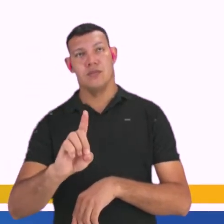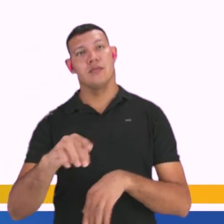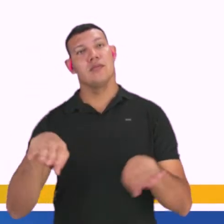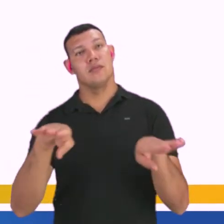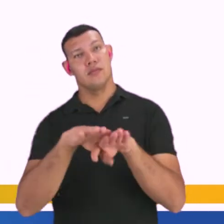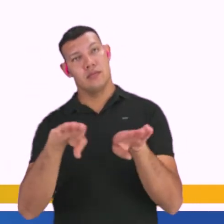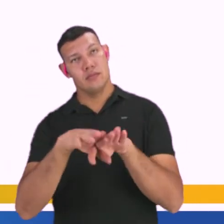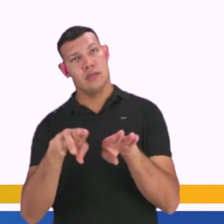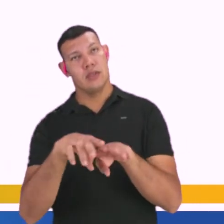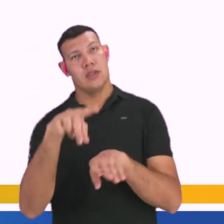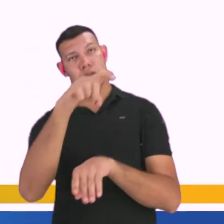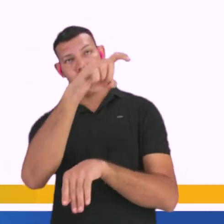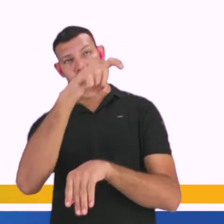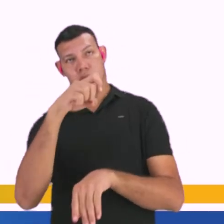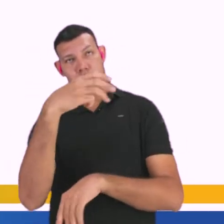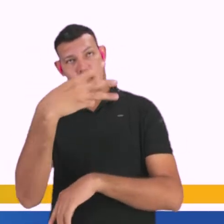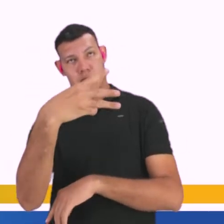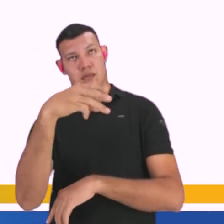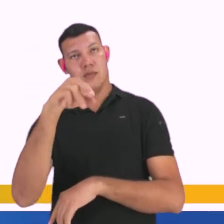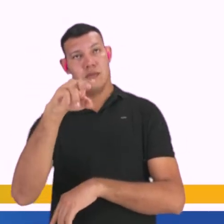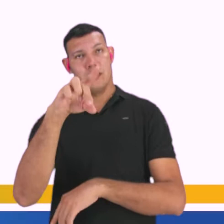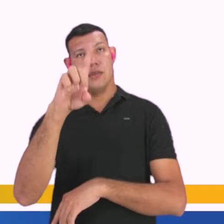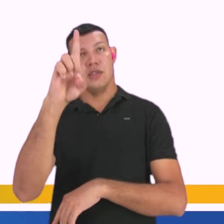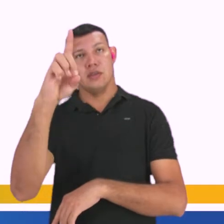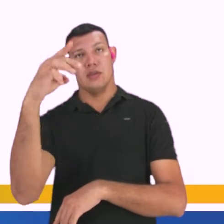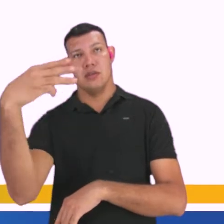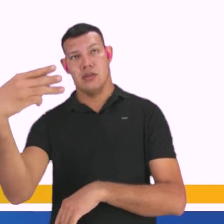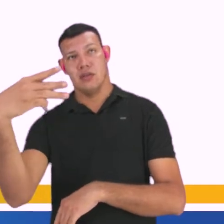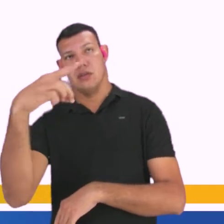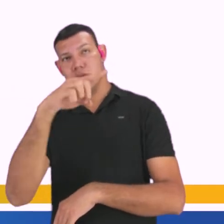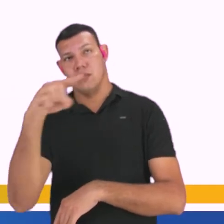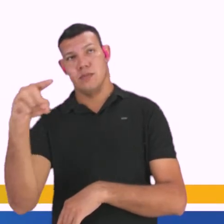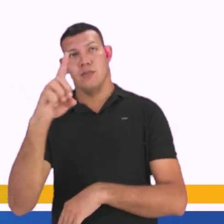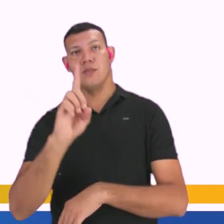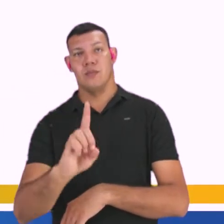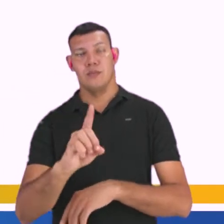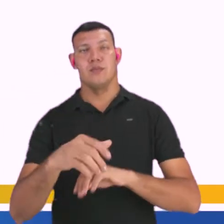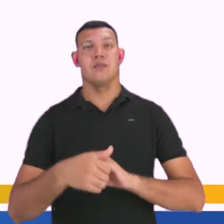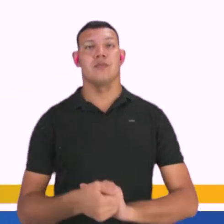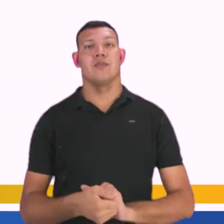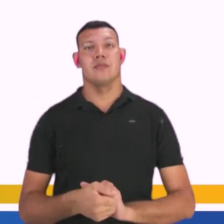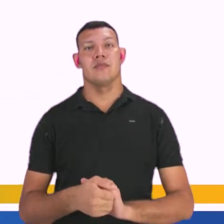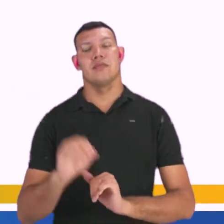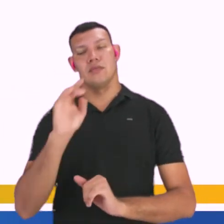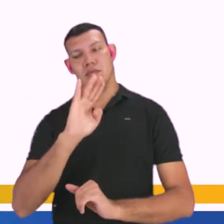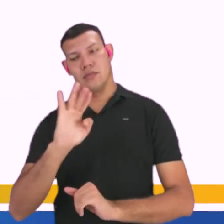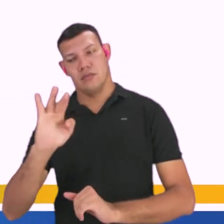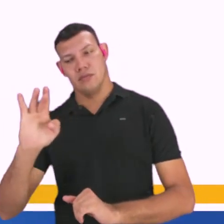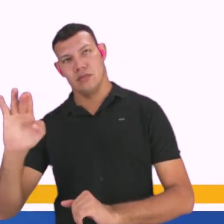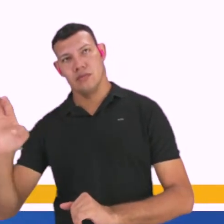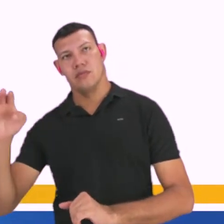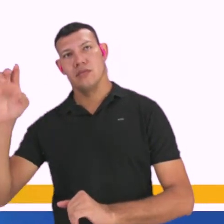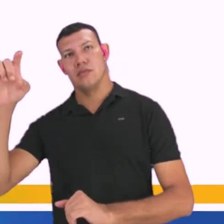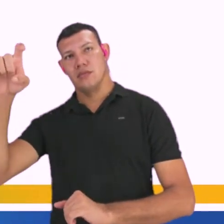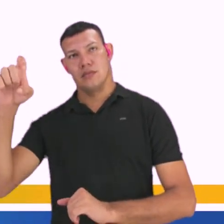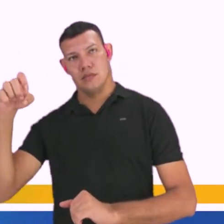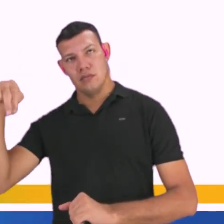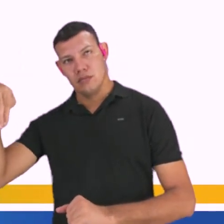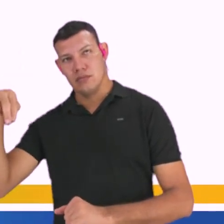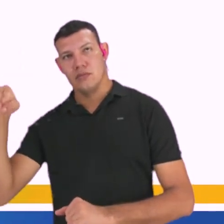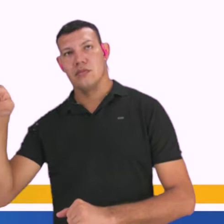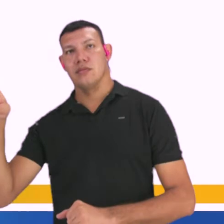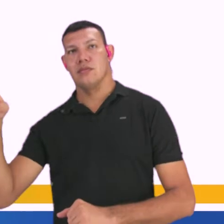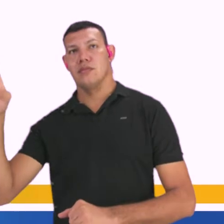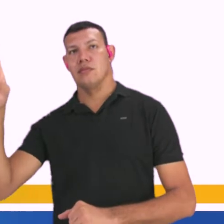3 que é o quociente do determinante três dividido pelo determinante e assim acontece para o enésimo termo